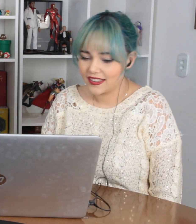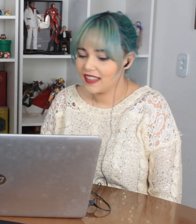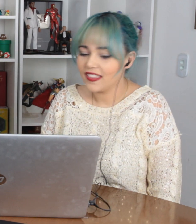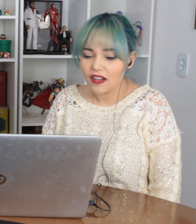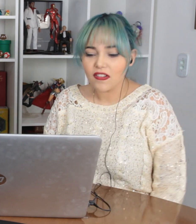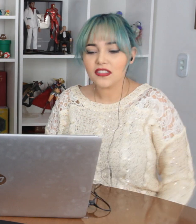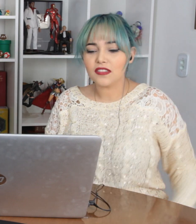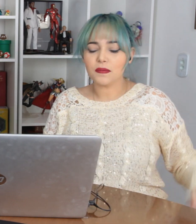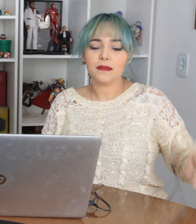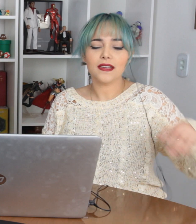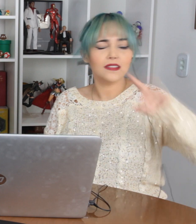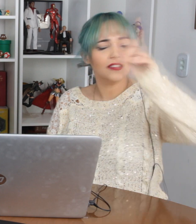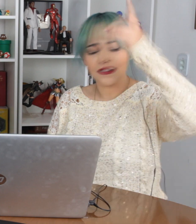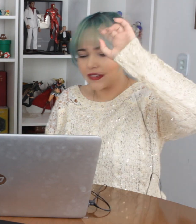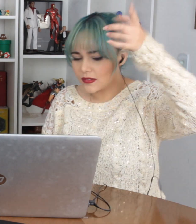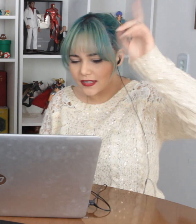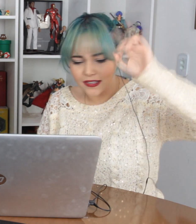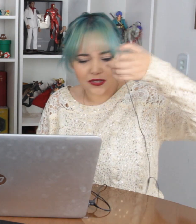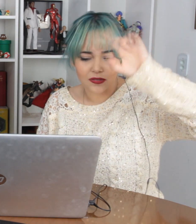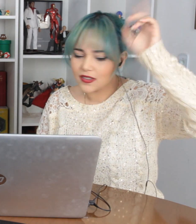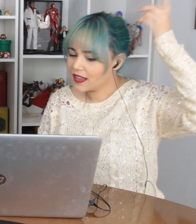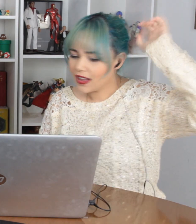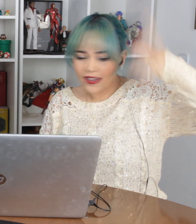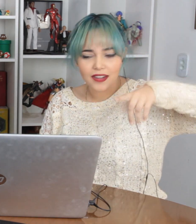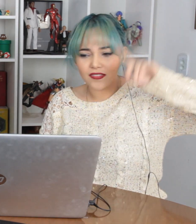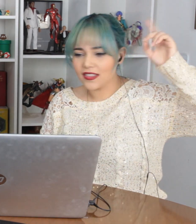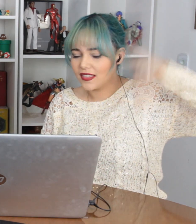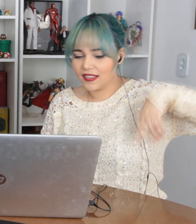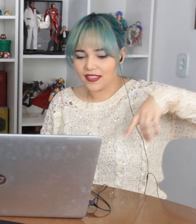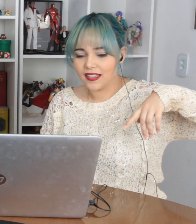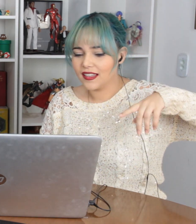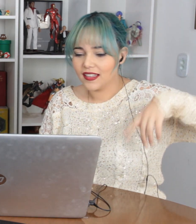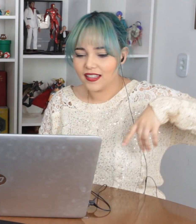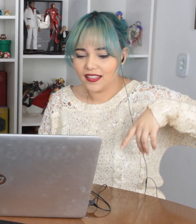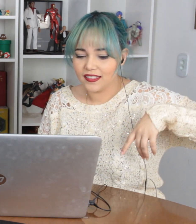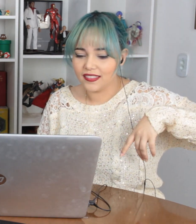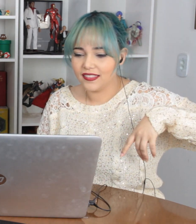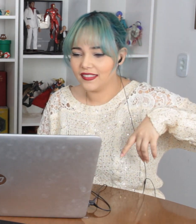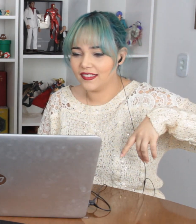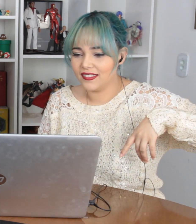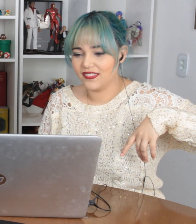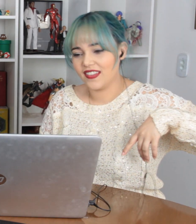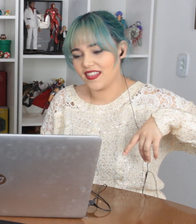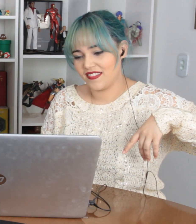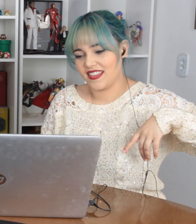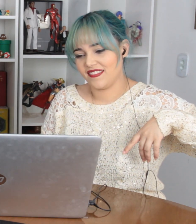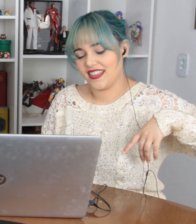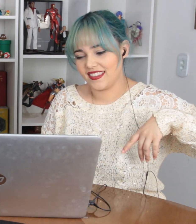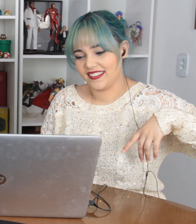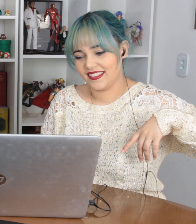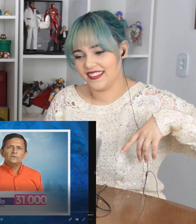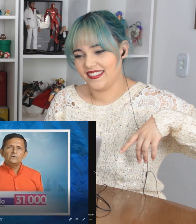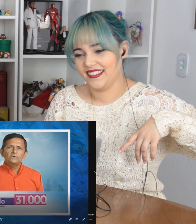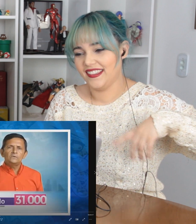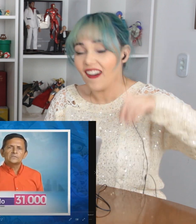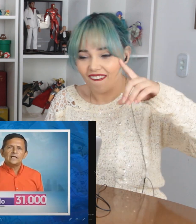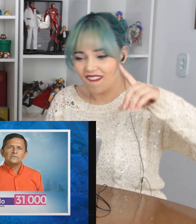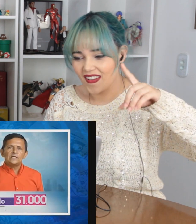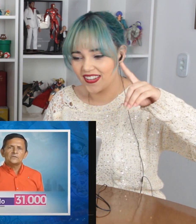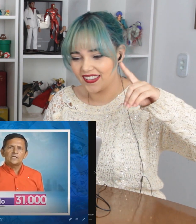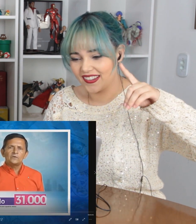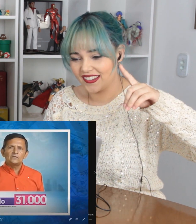daqui. Não, volta no primeiro, não, quero ver isso. Por que você quer ver? Não, é muito grande. Vai. Vai.